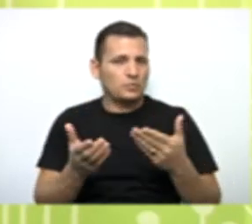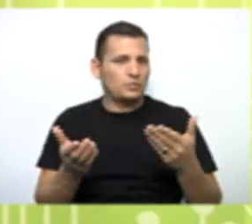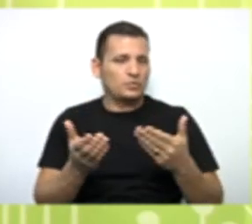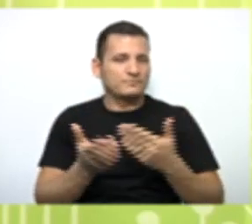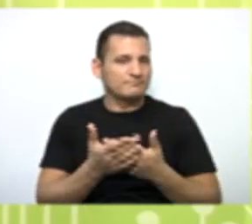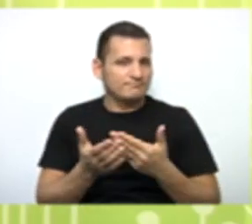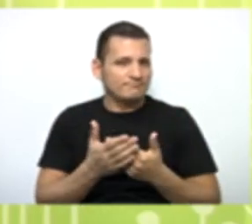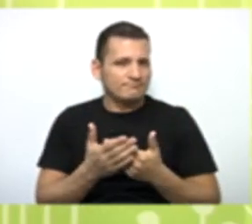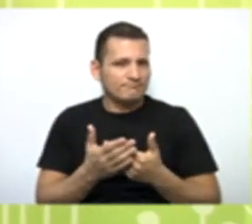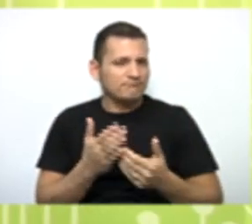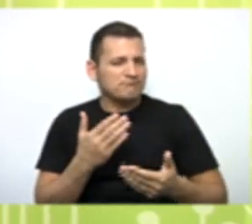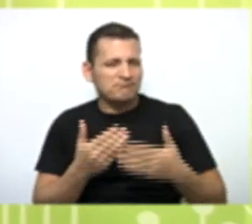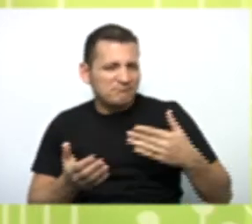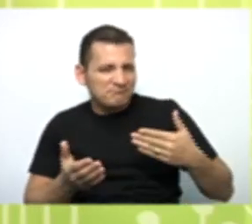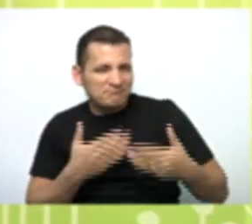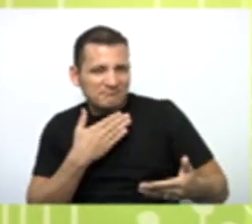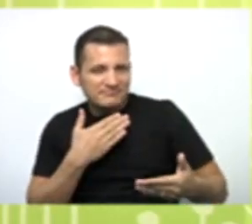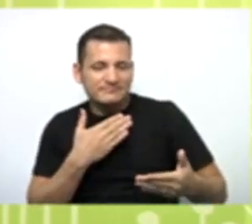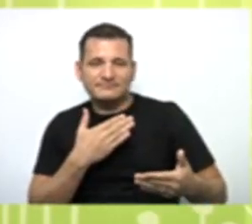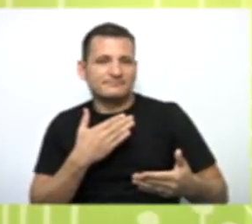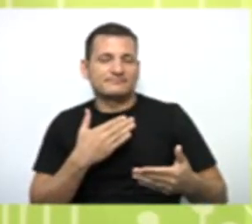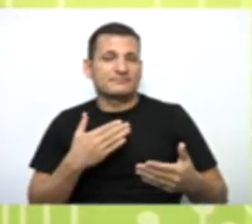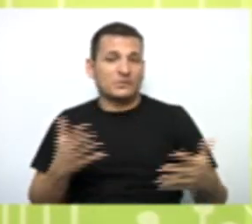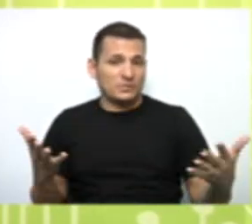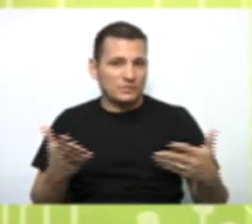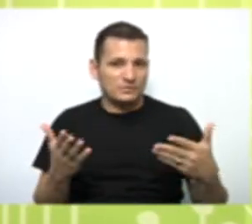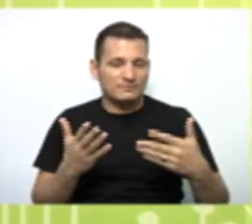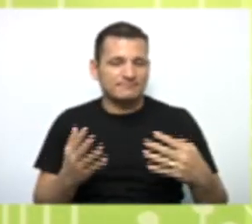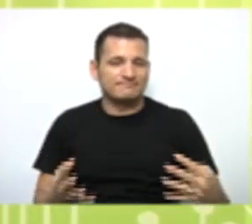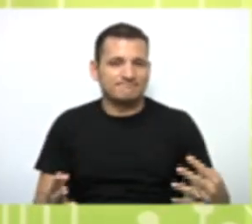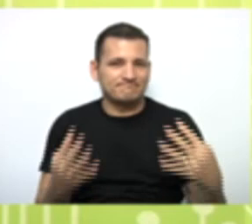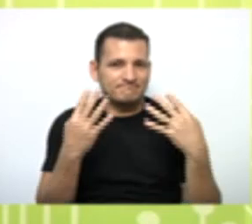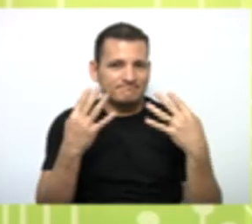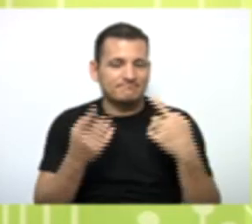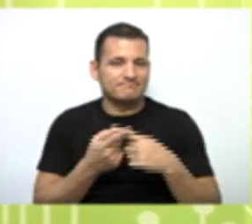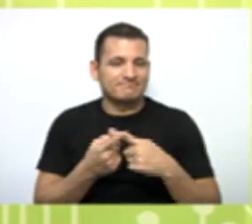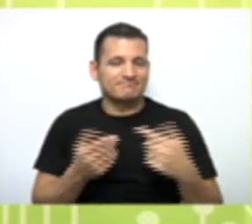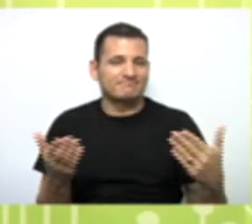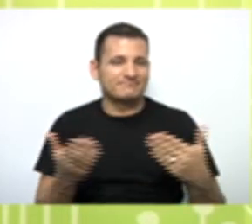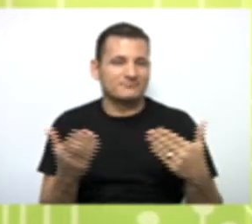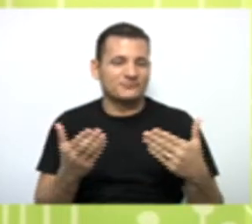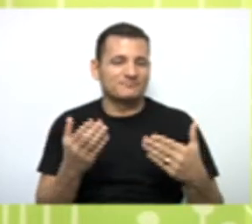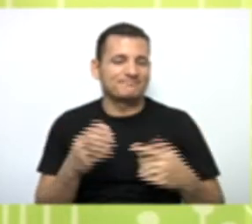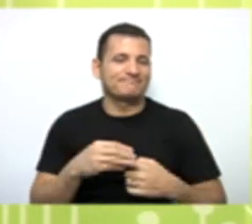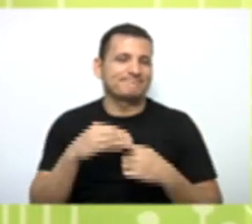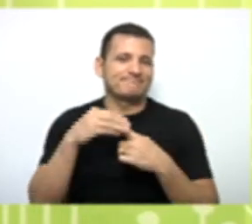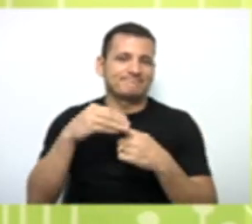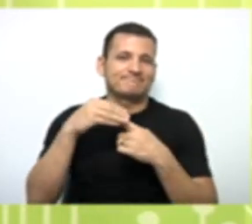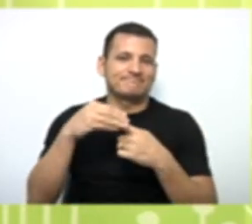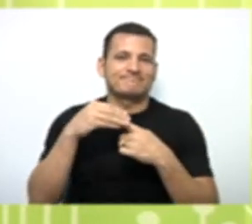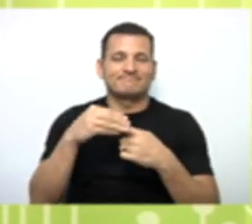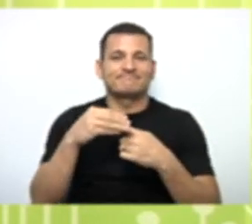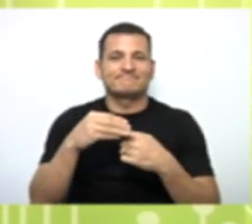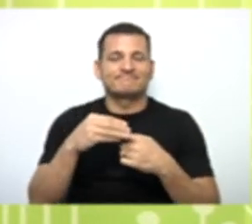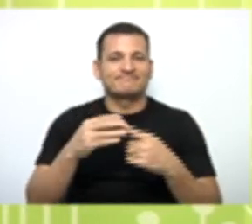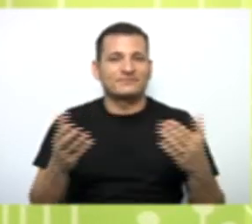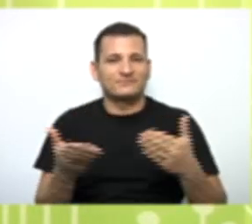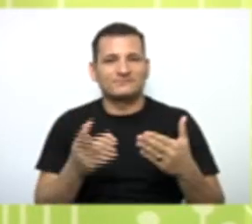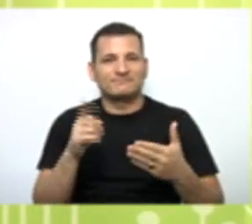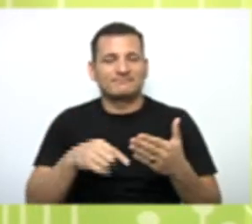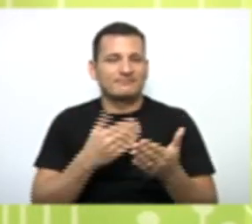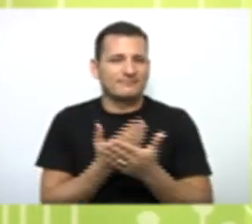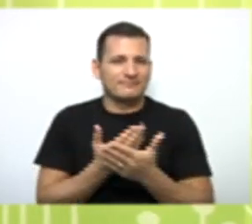vamos prestar muita atenção, que hoje é a aula, vamos lá, aula prima, primordial. Hoje é a aula base,